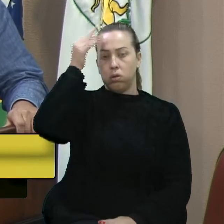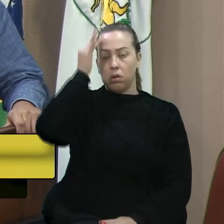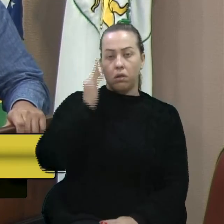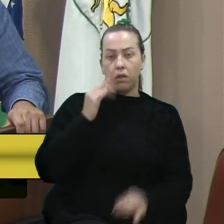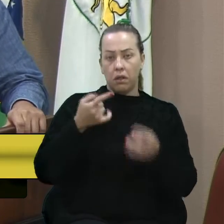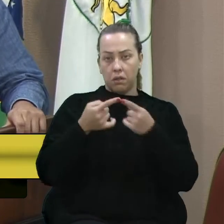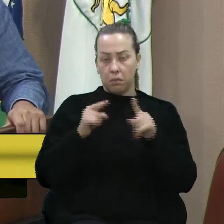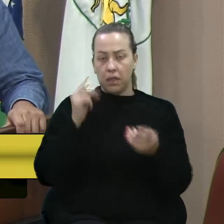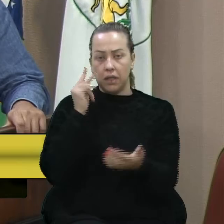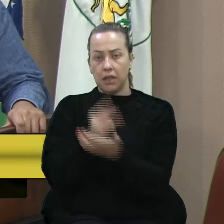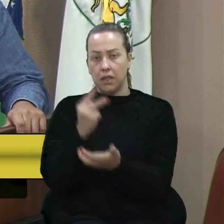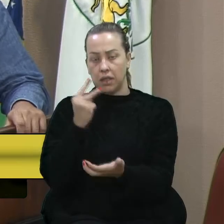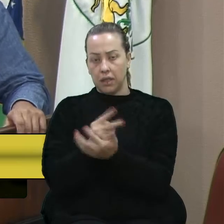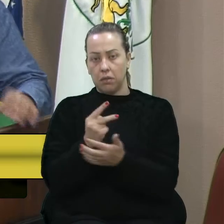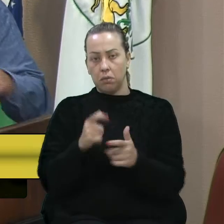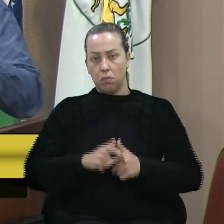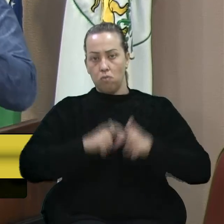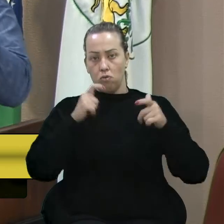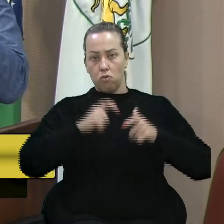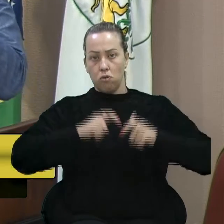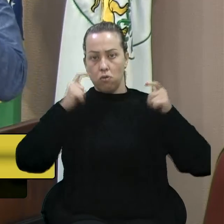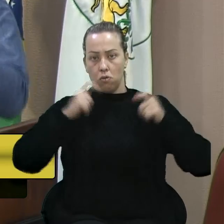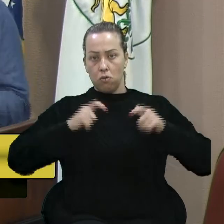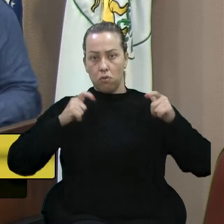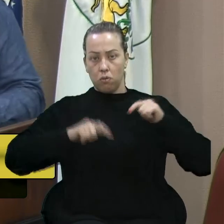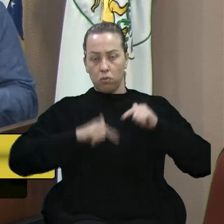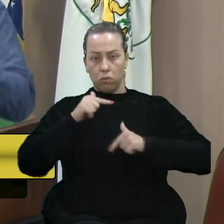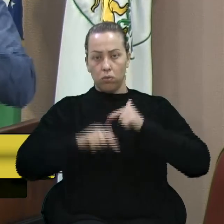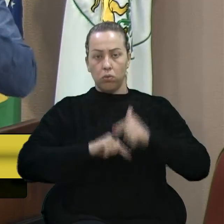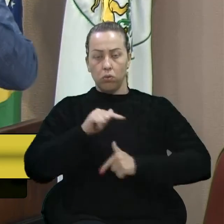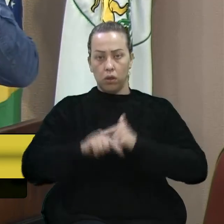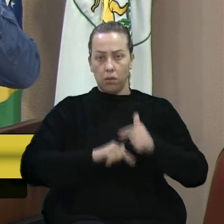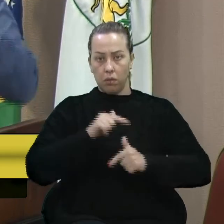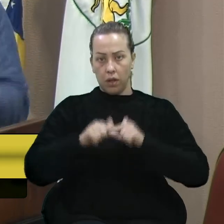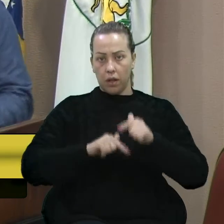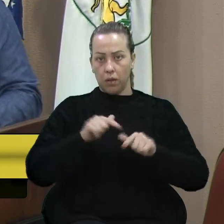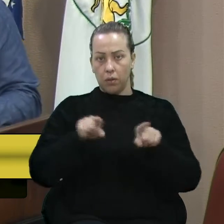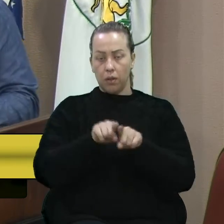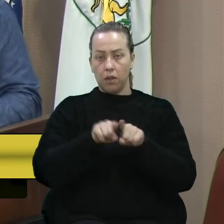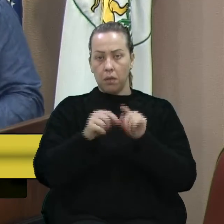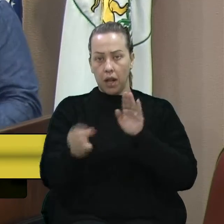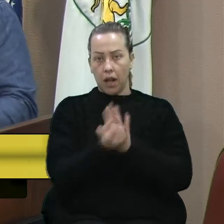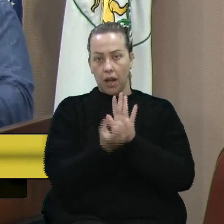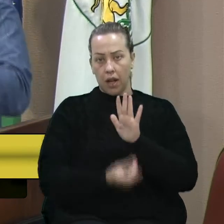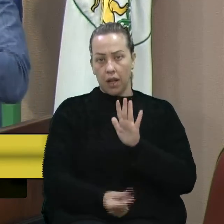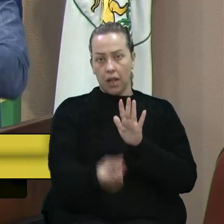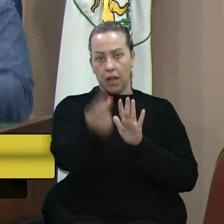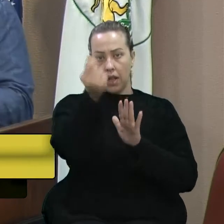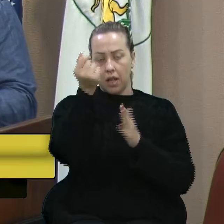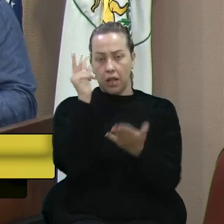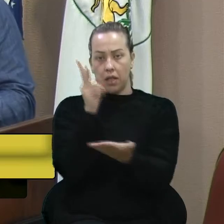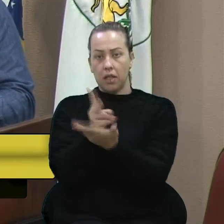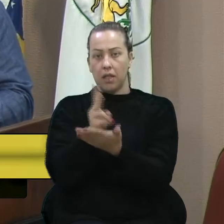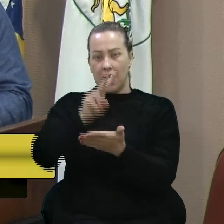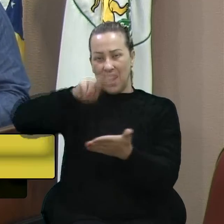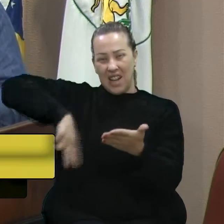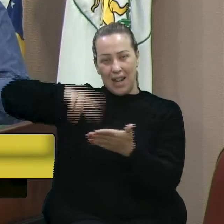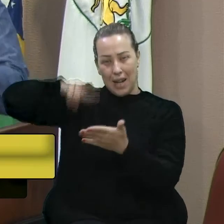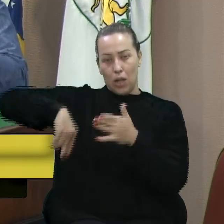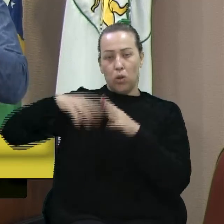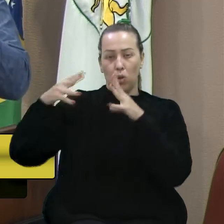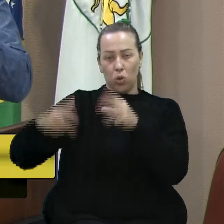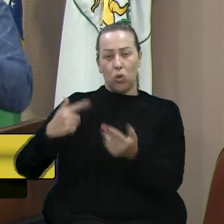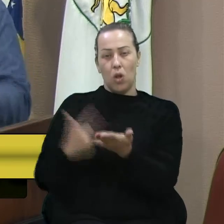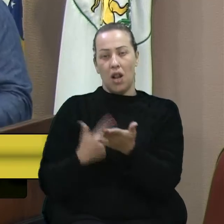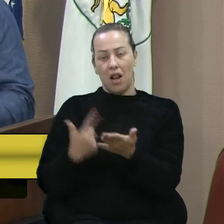mas sigo grande parte dos seus princípios e dos seus legados, por ter lido a sua obra e